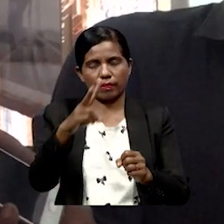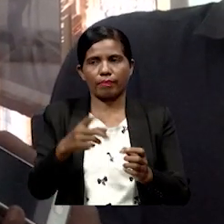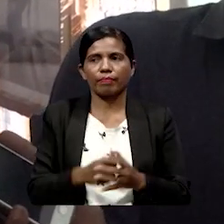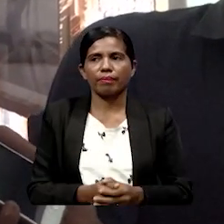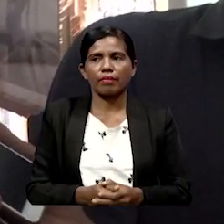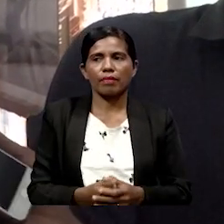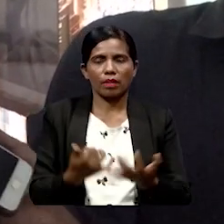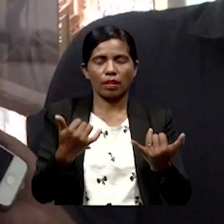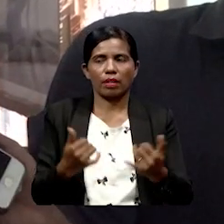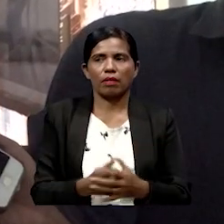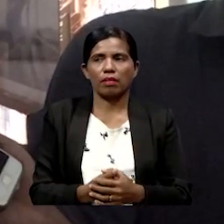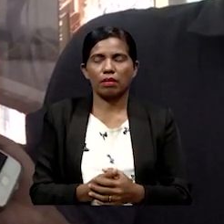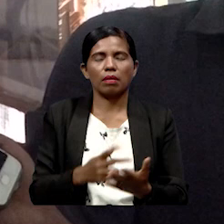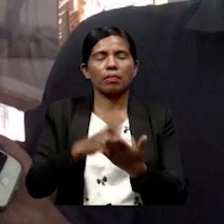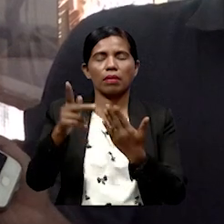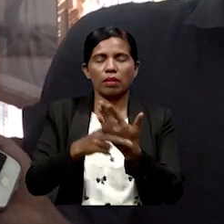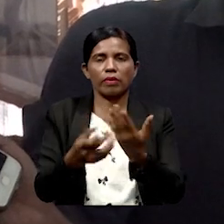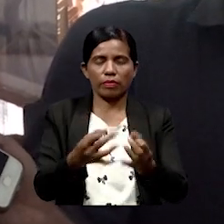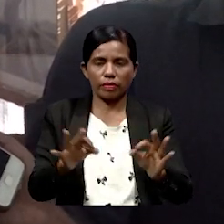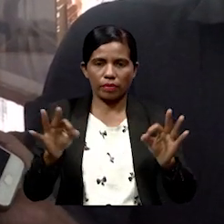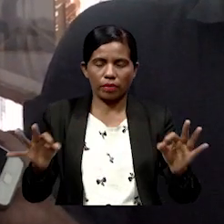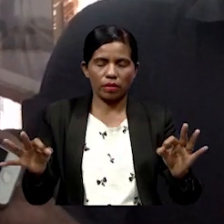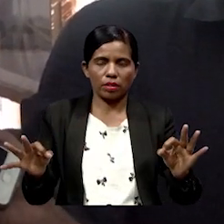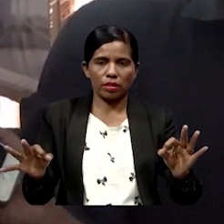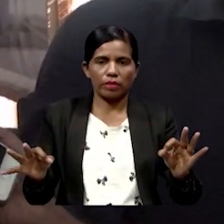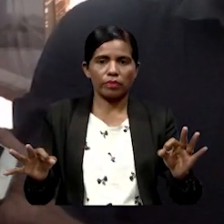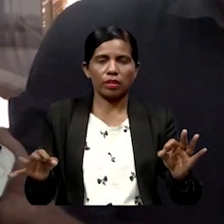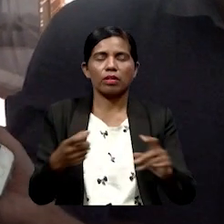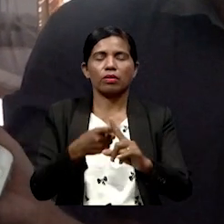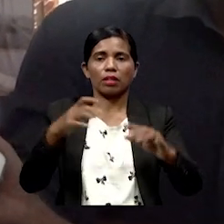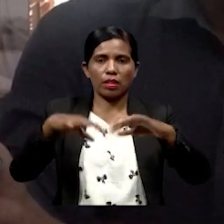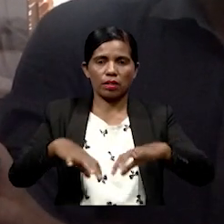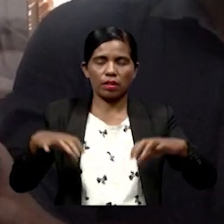maka minha programa hotu si